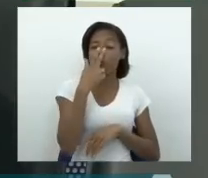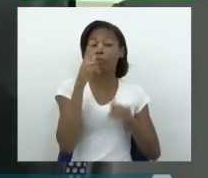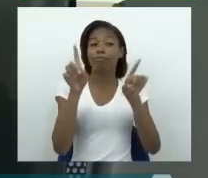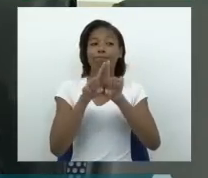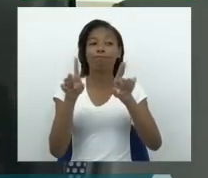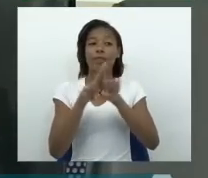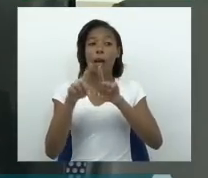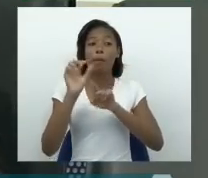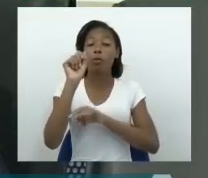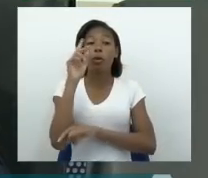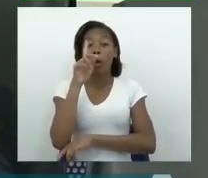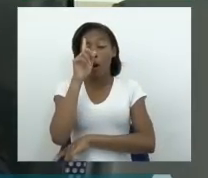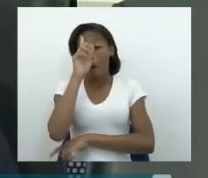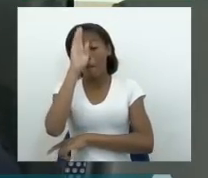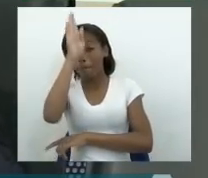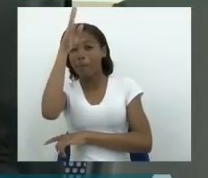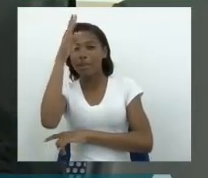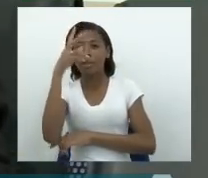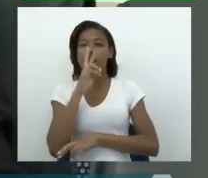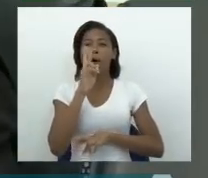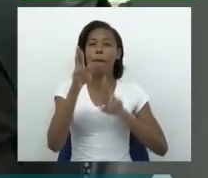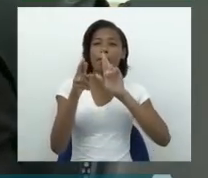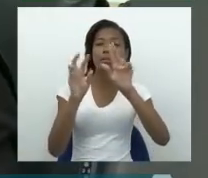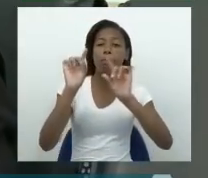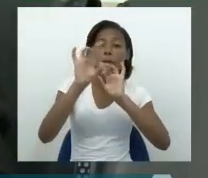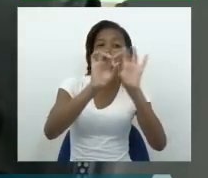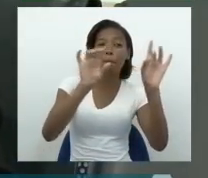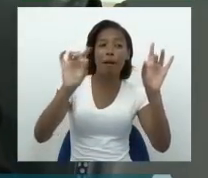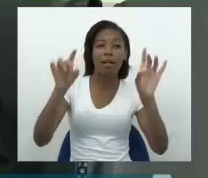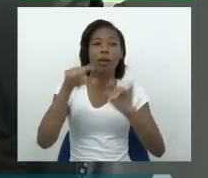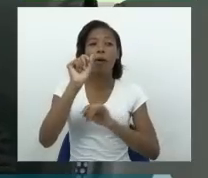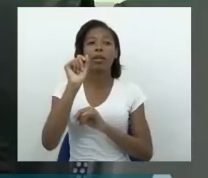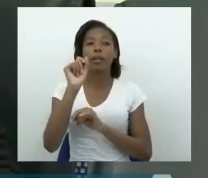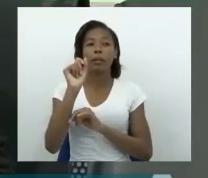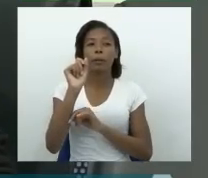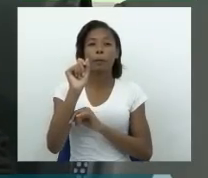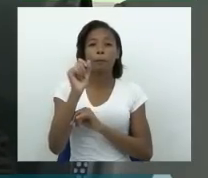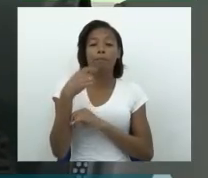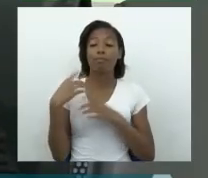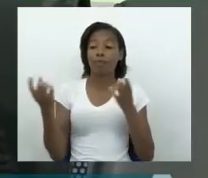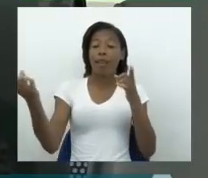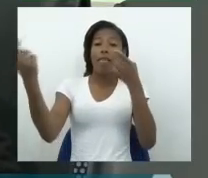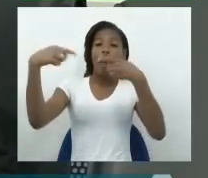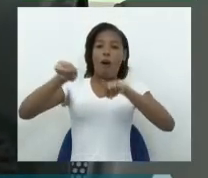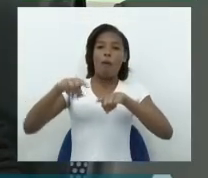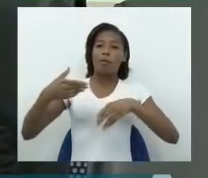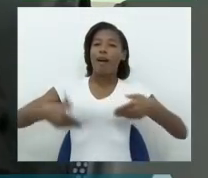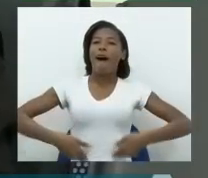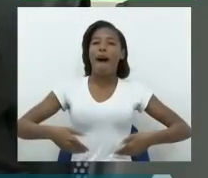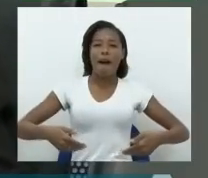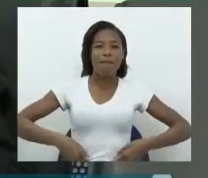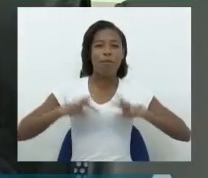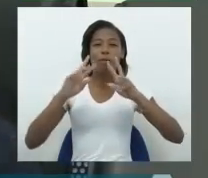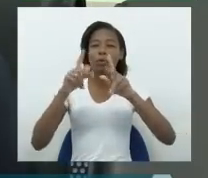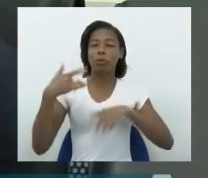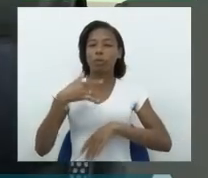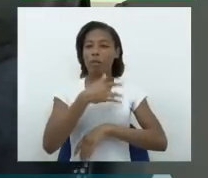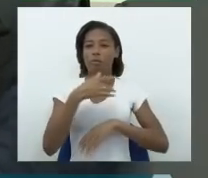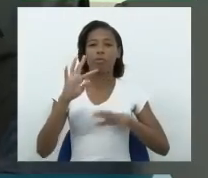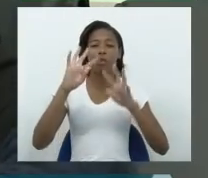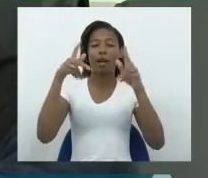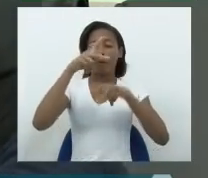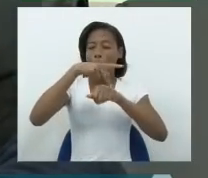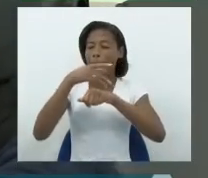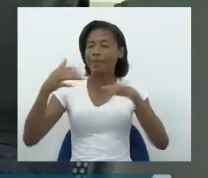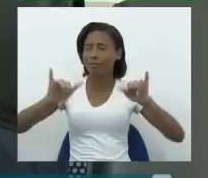que a principal resposta que temos que dar é o combate à miséria, à fome, à desgraceira que esse país